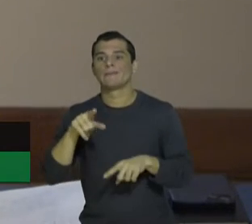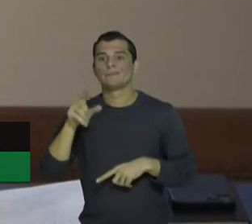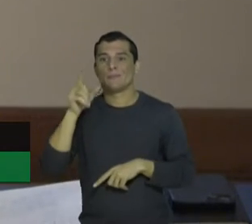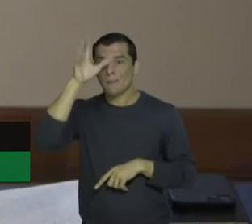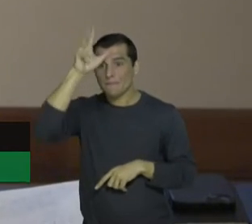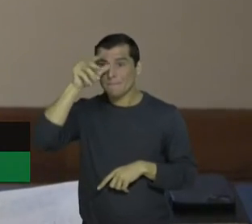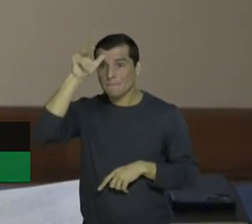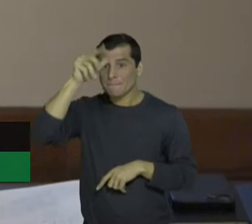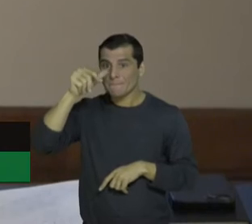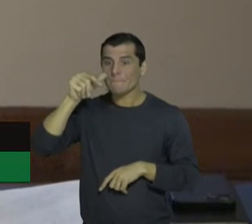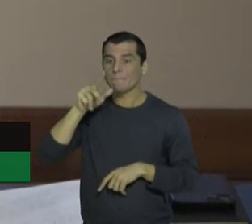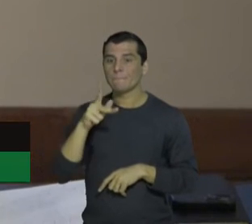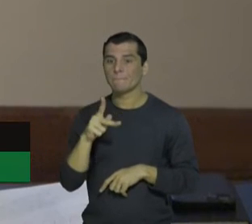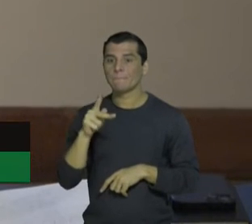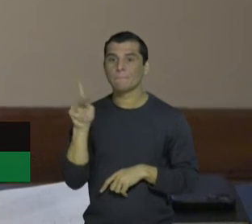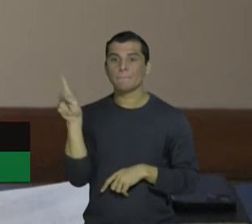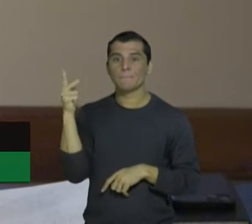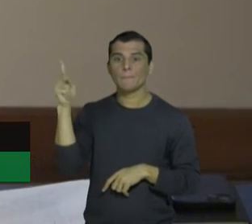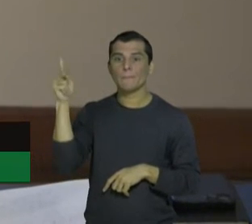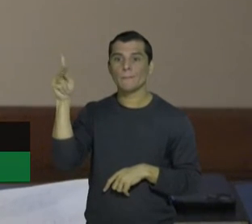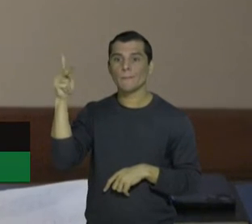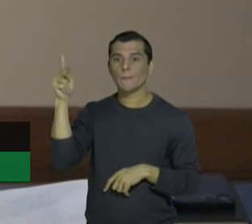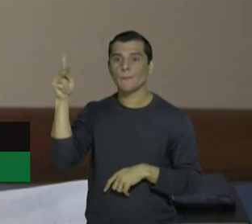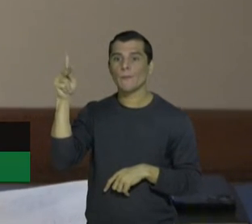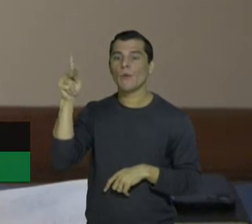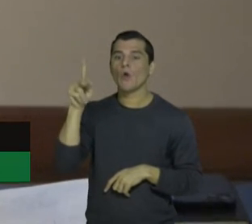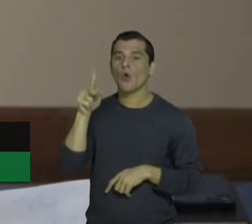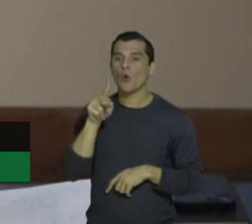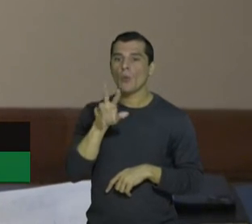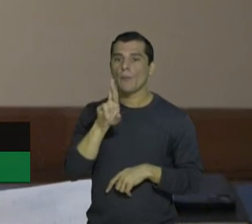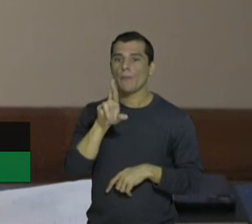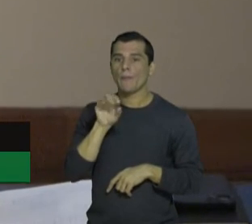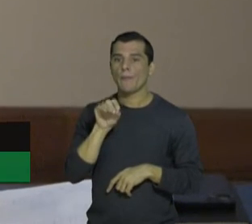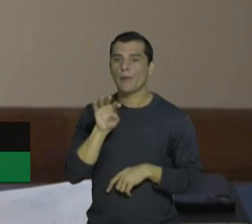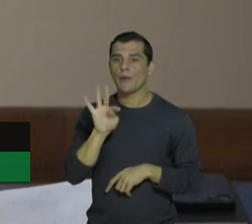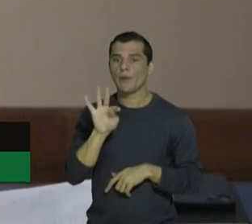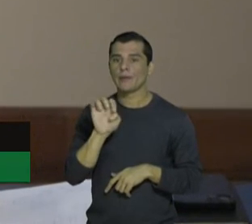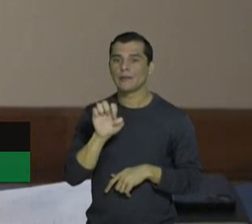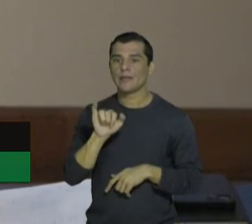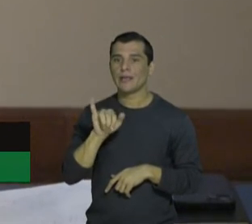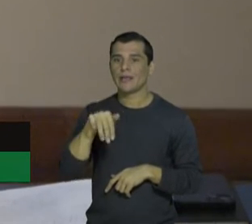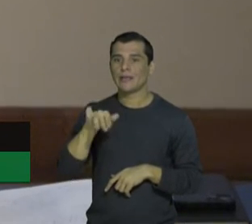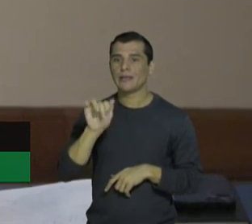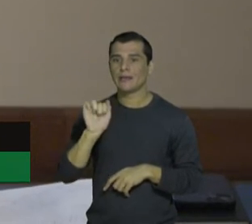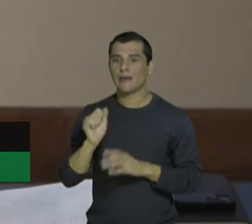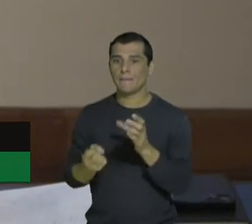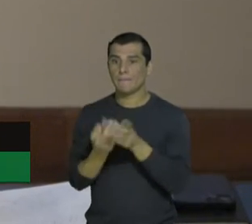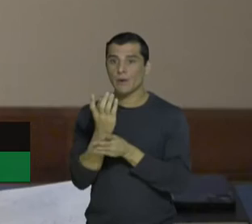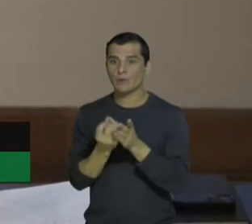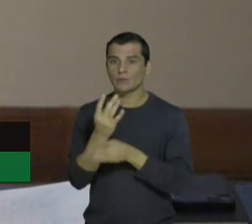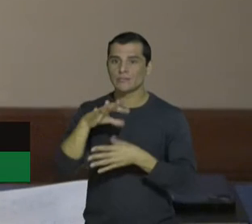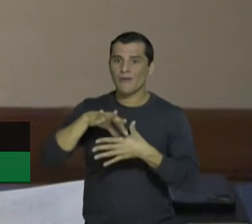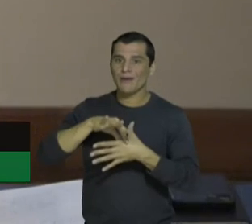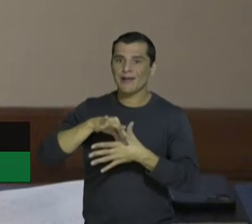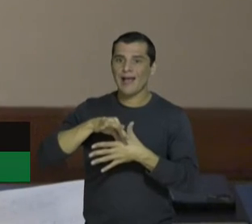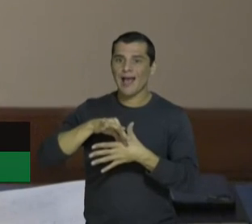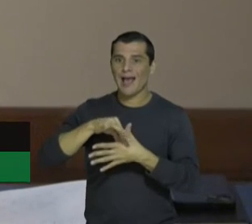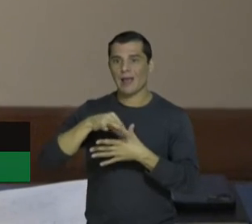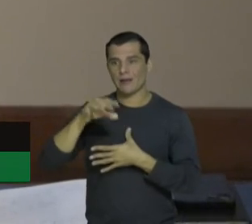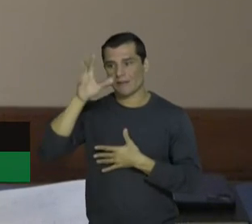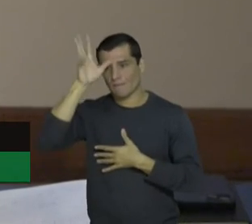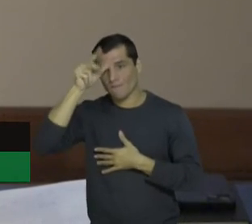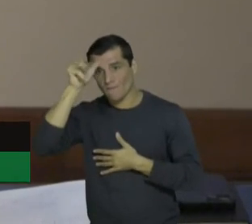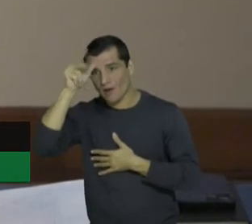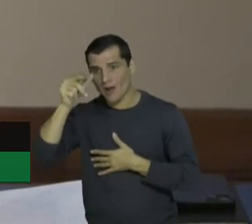deve ser assistido de forma importante dentro de uma política Industrial nós temos um caminho de 70 anos a